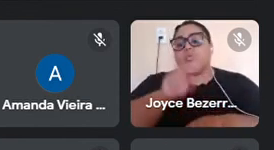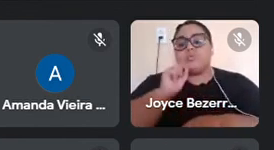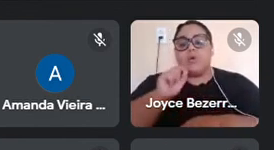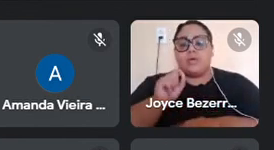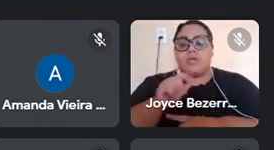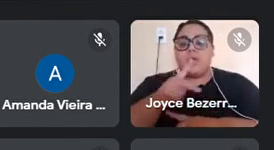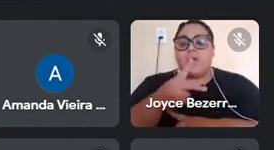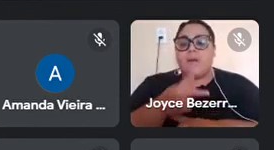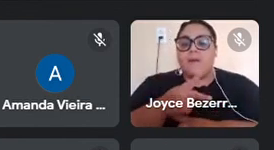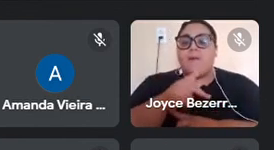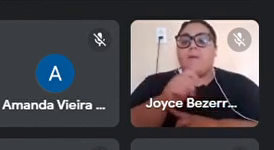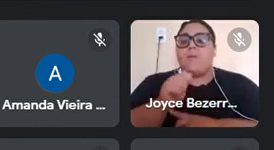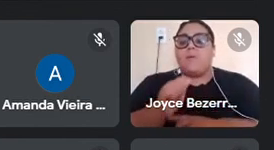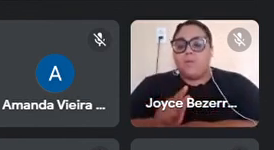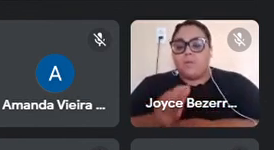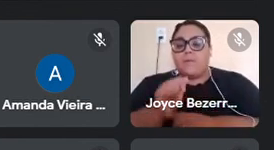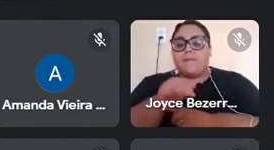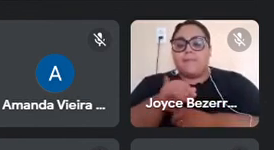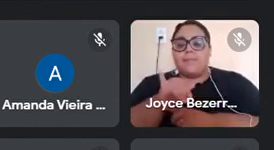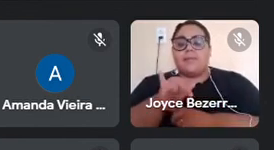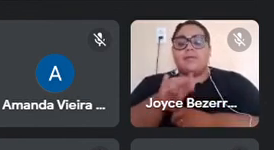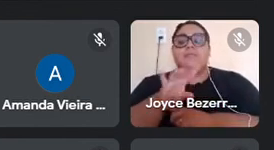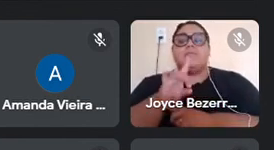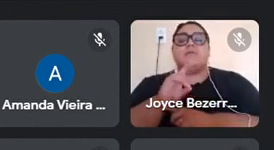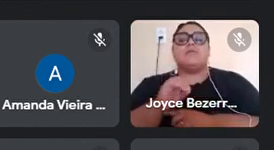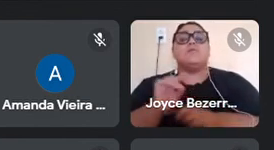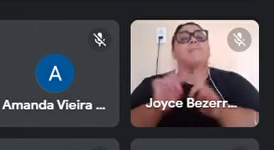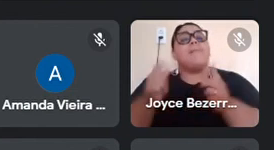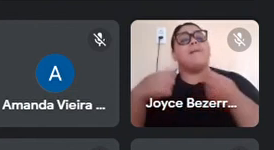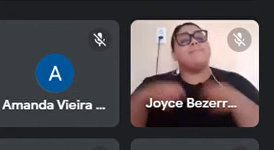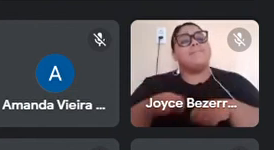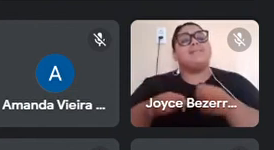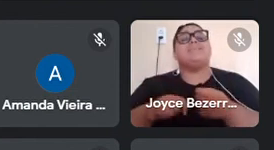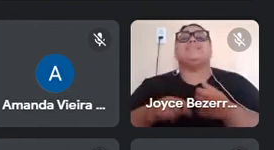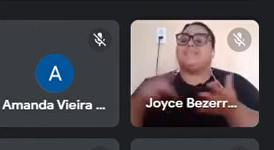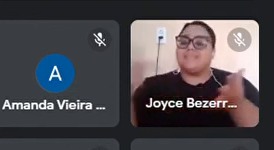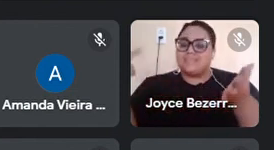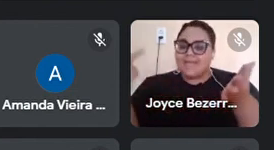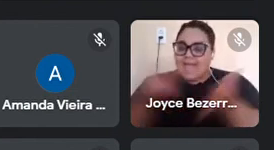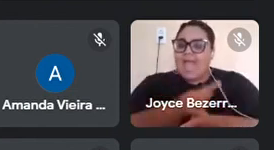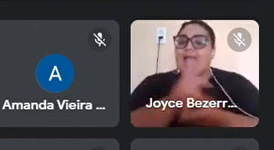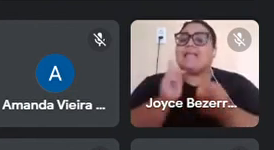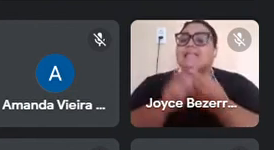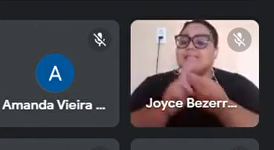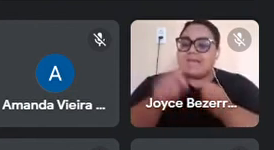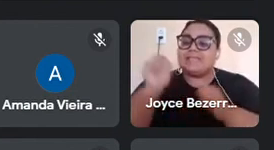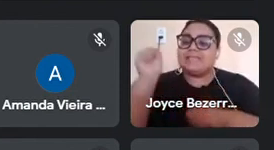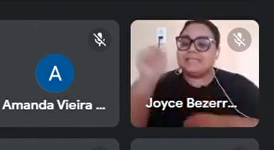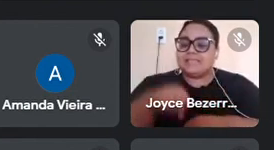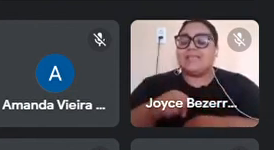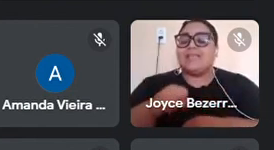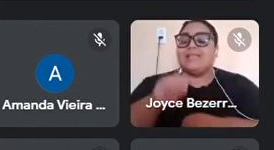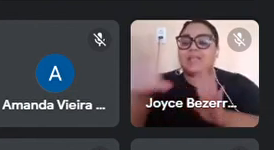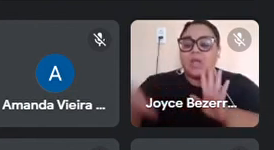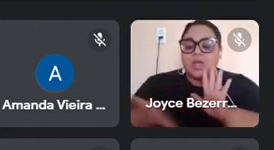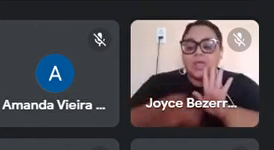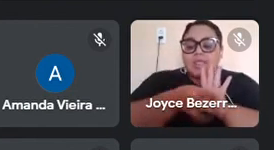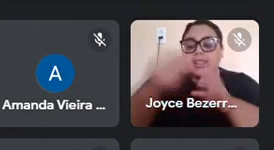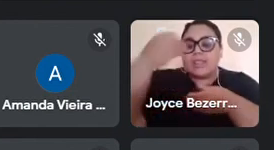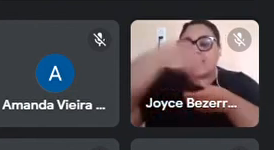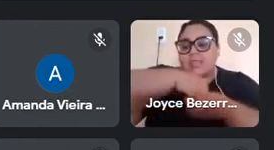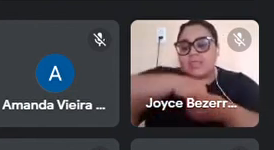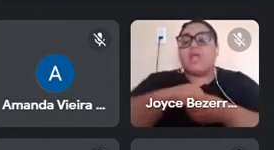plasmídio também, mas a gente precisa realizar o processo de inserção desse plasmídio dentro